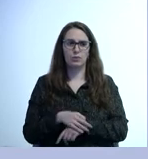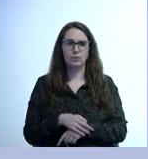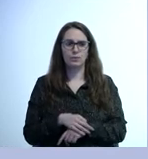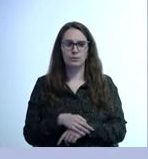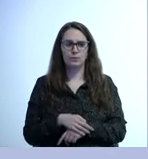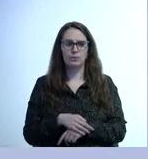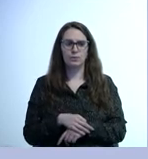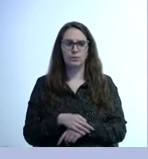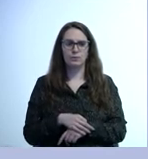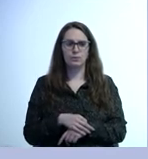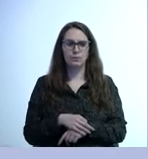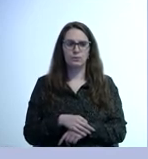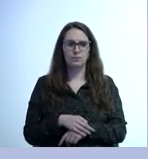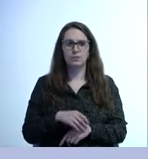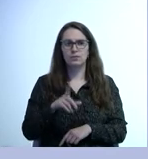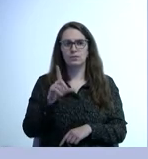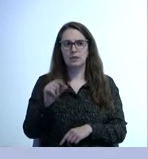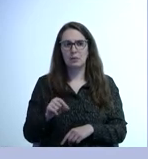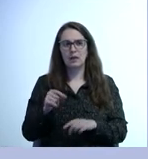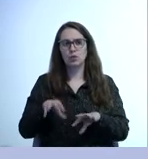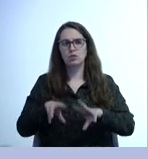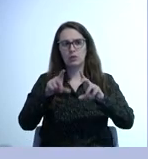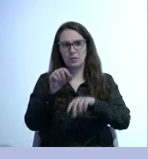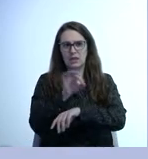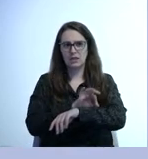o desenvolvimento da arquitetura que chamamos moderno